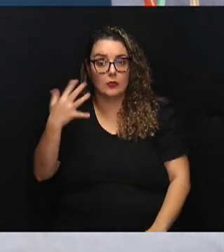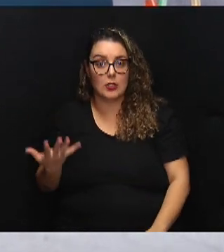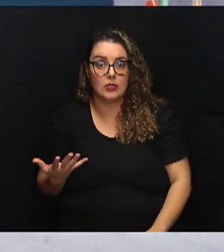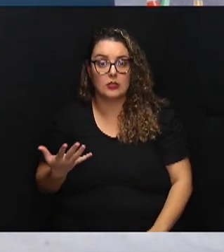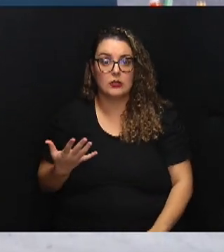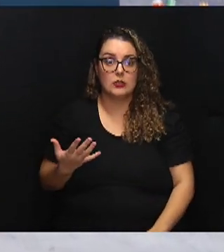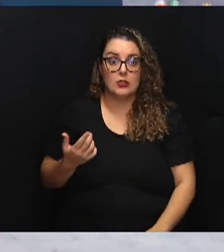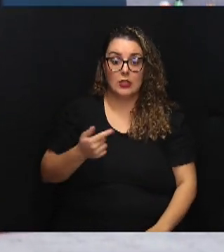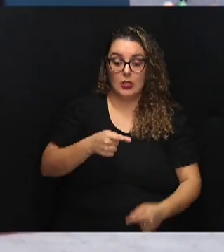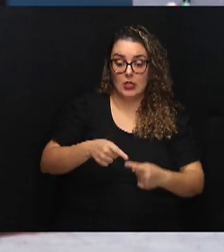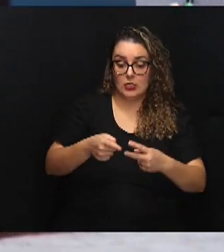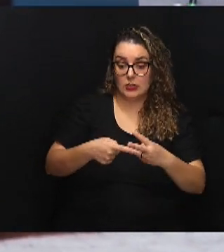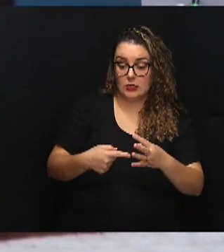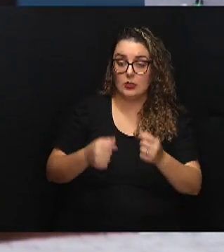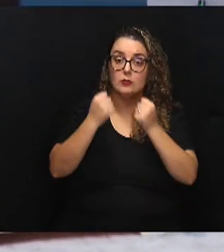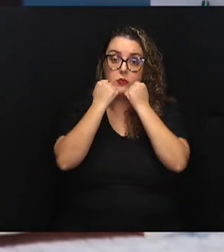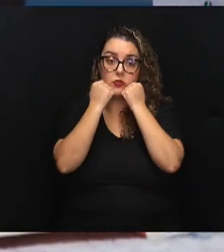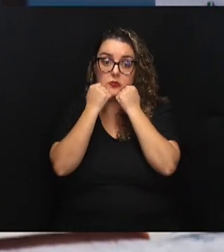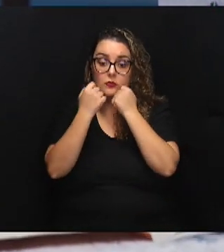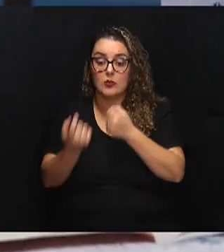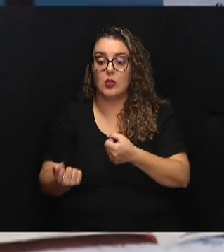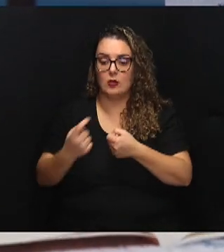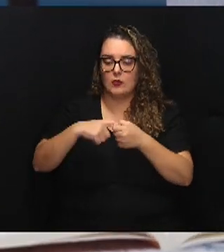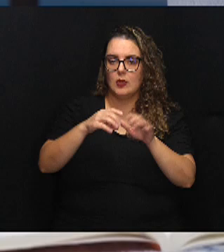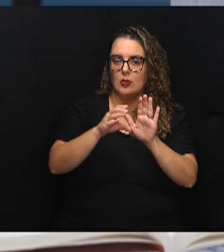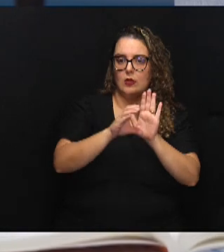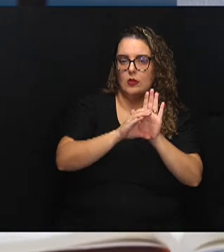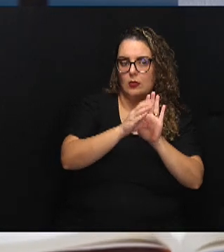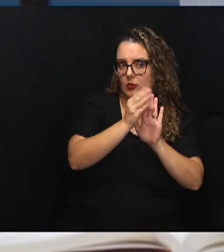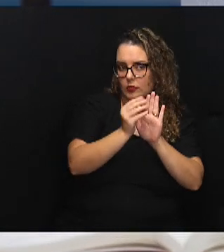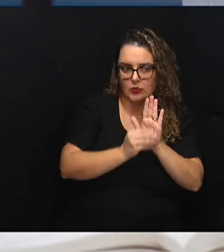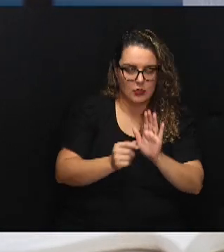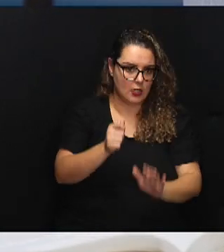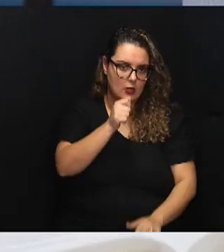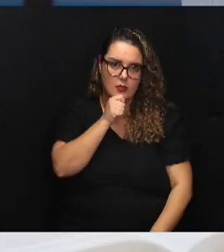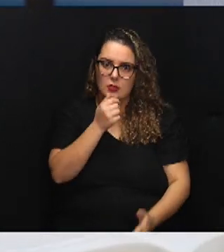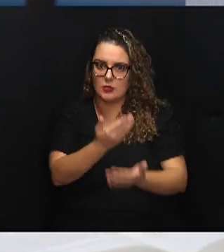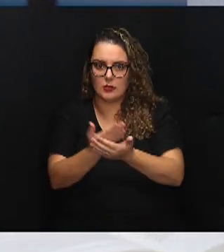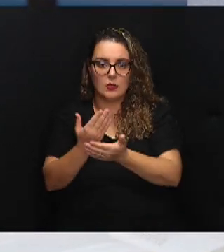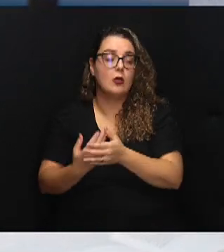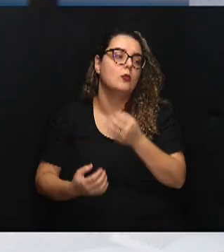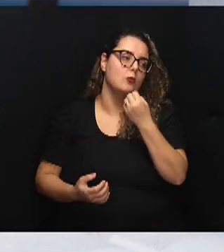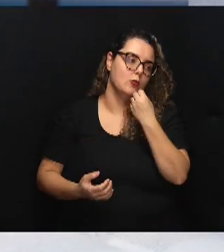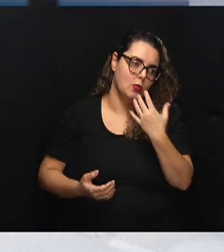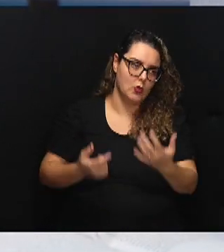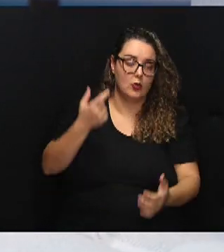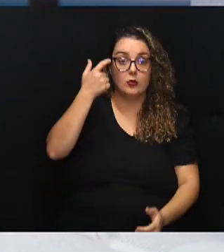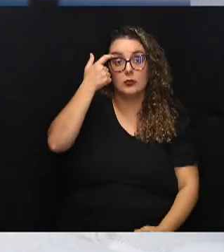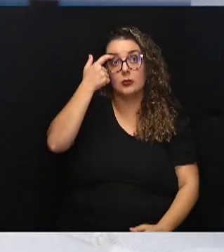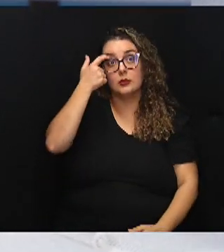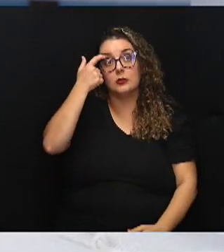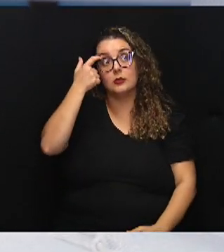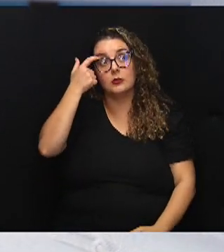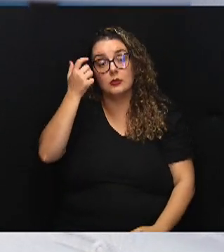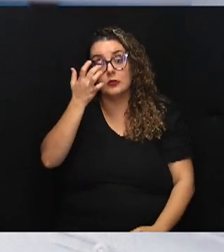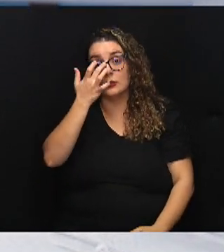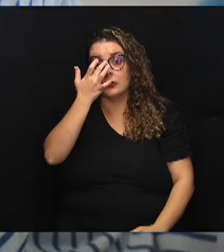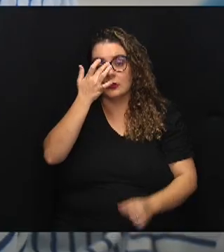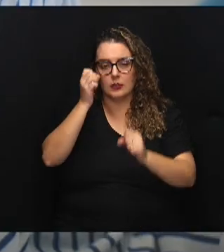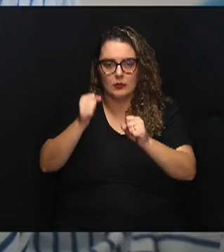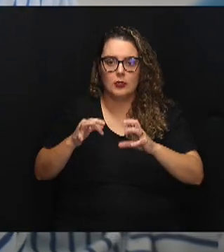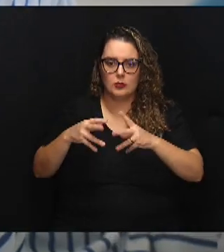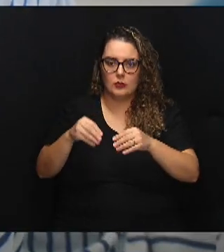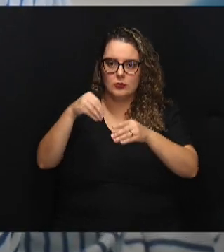essas semanas de julho para retomar conteúdos que não foram estudados com profundidade, para poder colocar ali tudo em